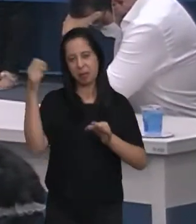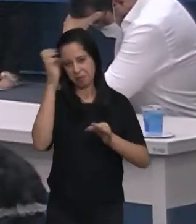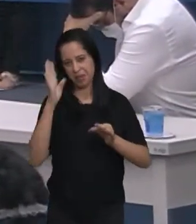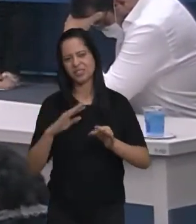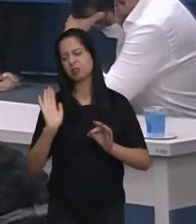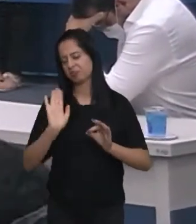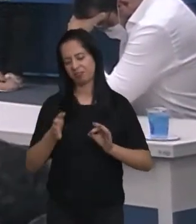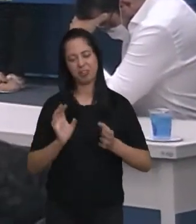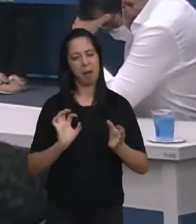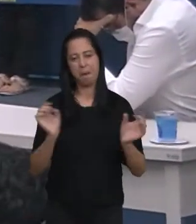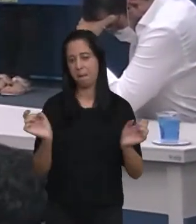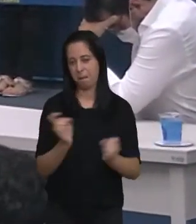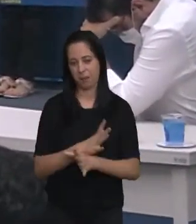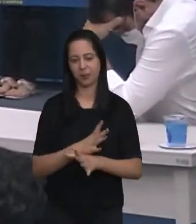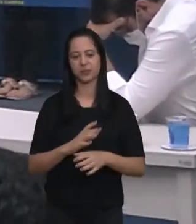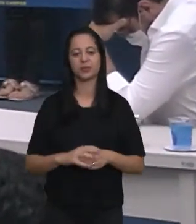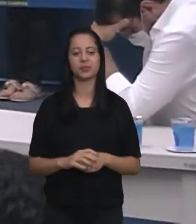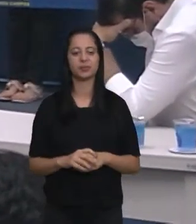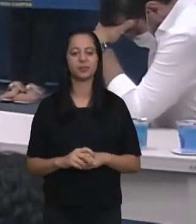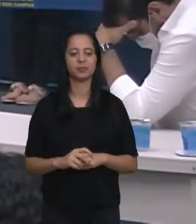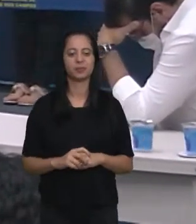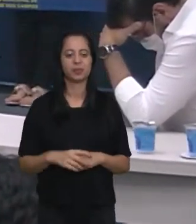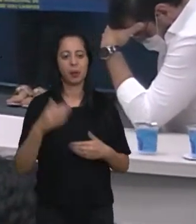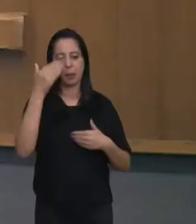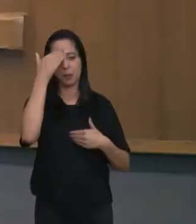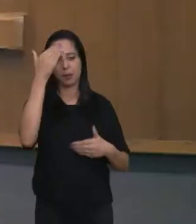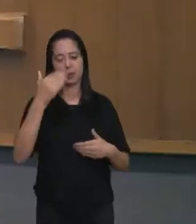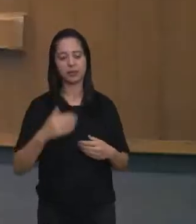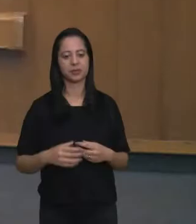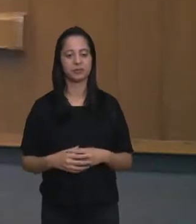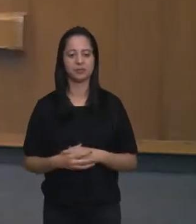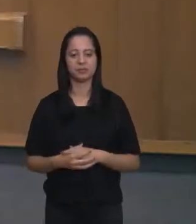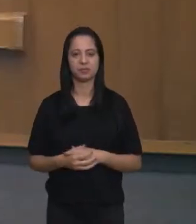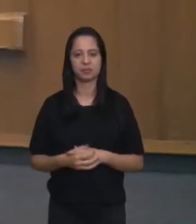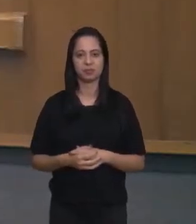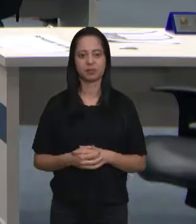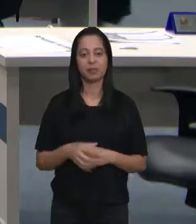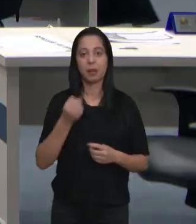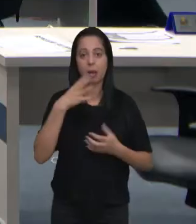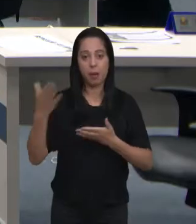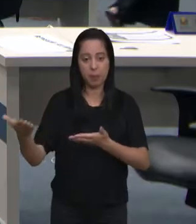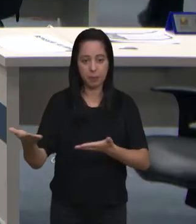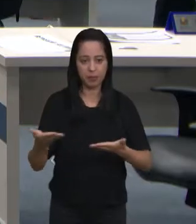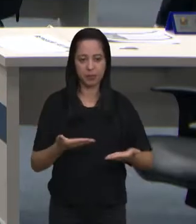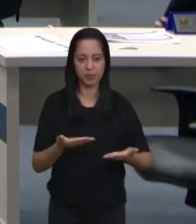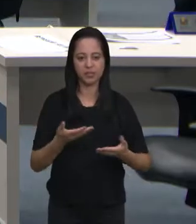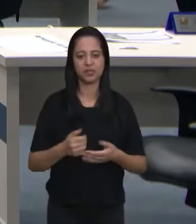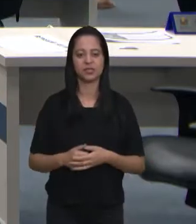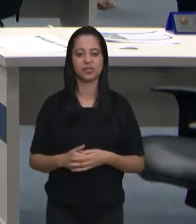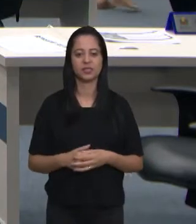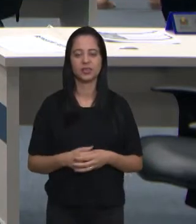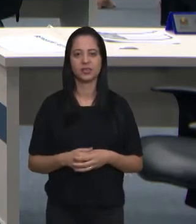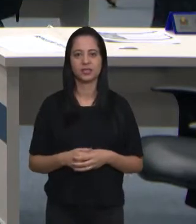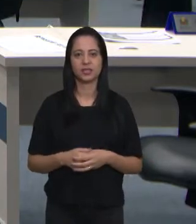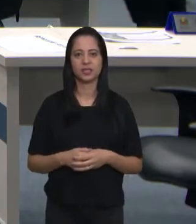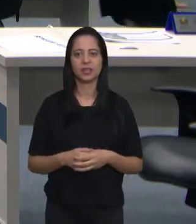formalizou aí a união dos dois partidos. Obrigado, senhor presidente. Seja bem-vindo, então, vereador